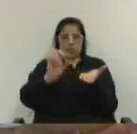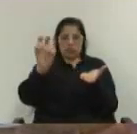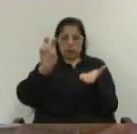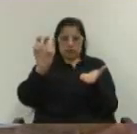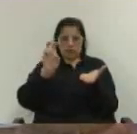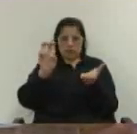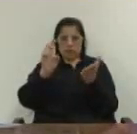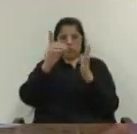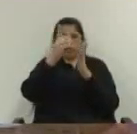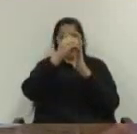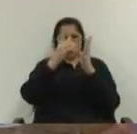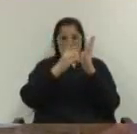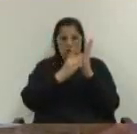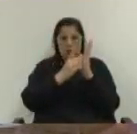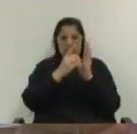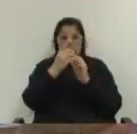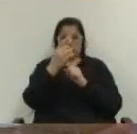Decreto-Lei